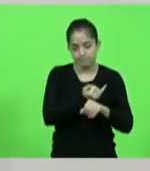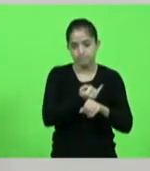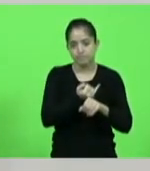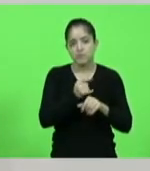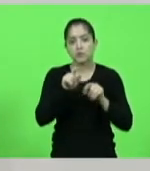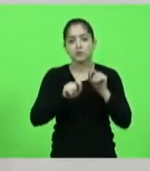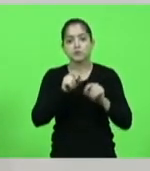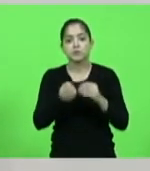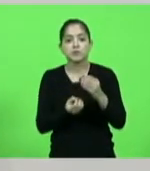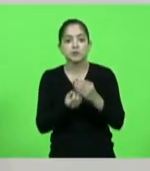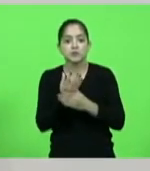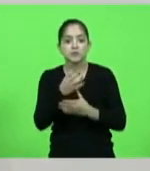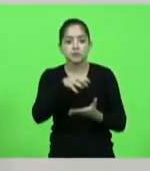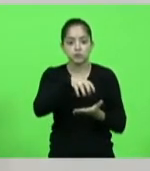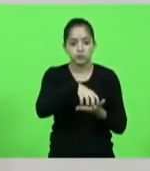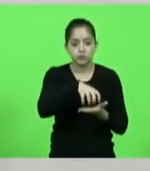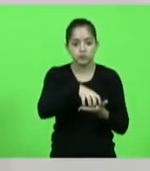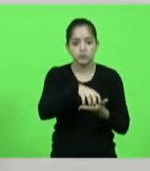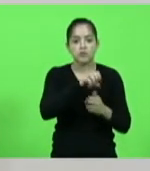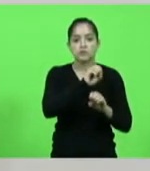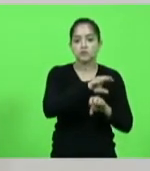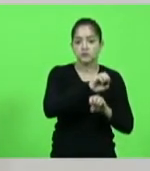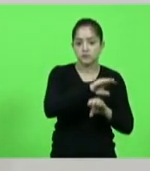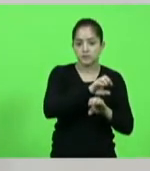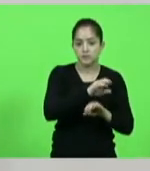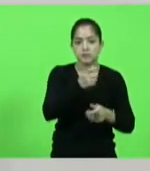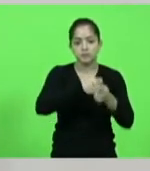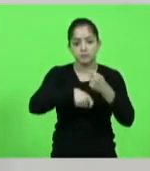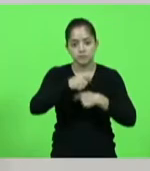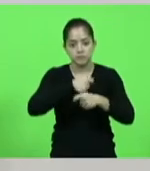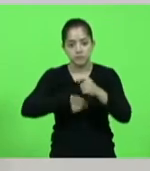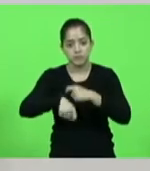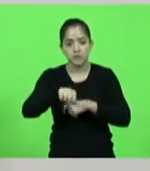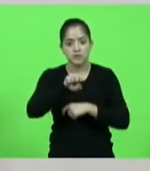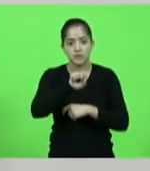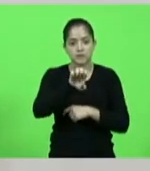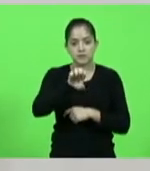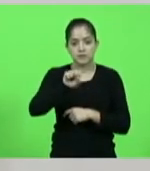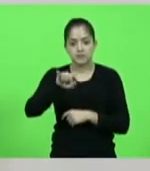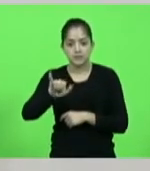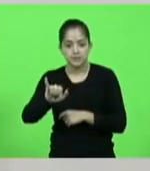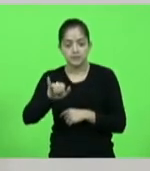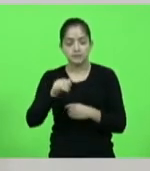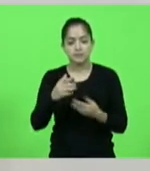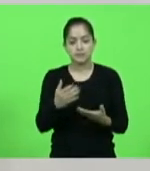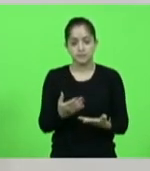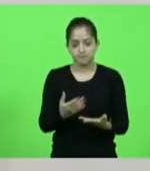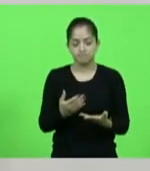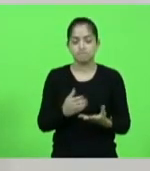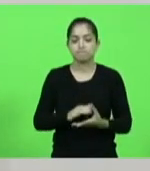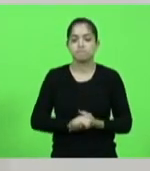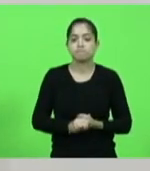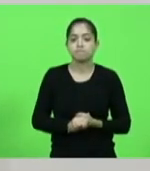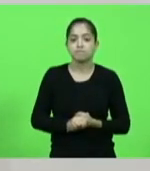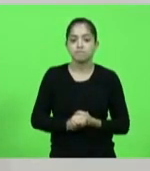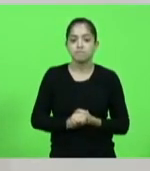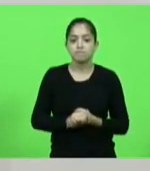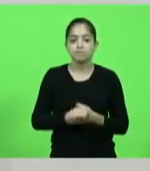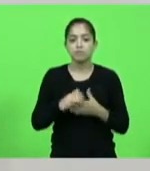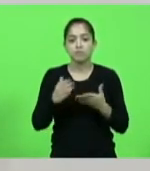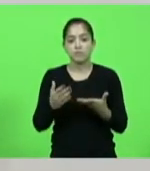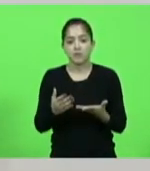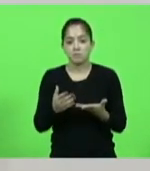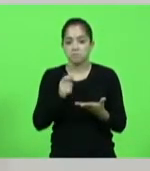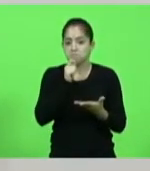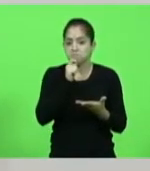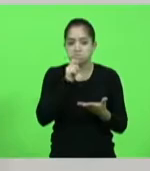criação de um complexo de ensino que será administrado pelo SESI, de proporções ainda não